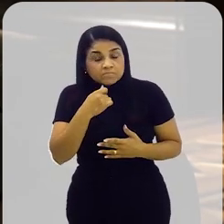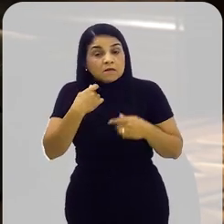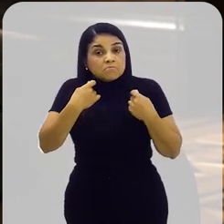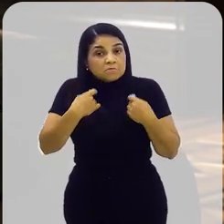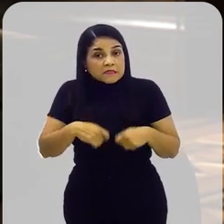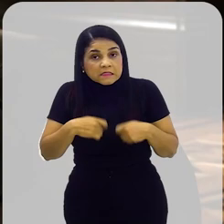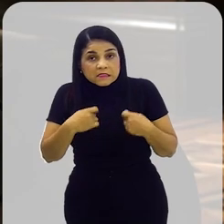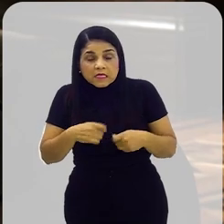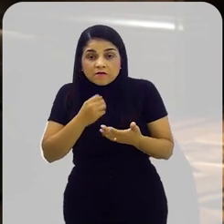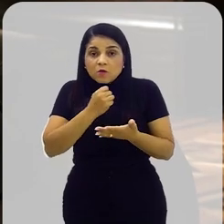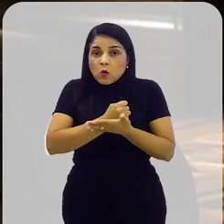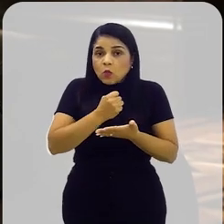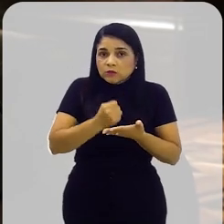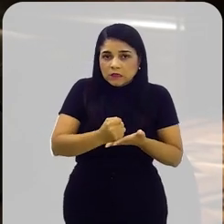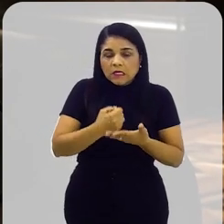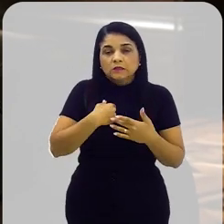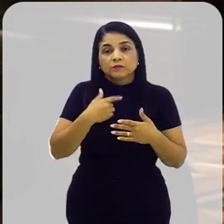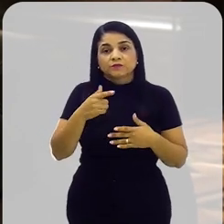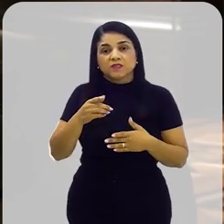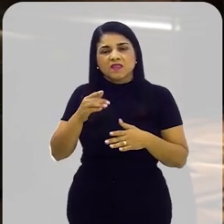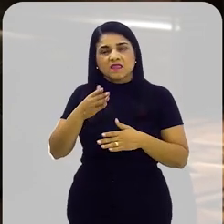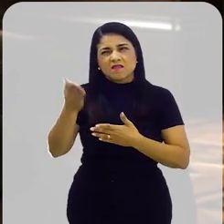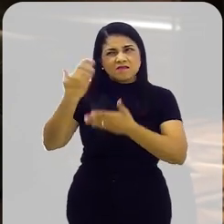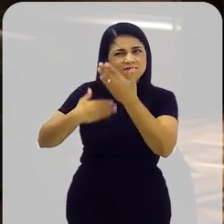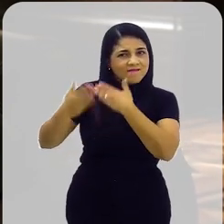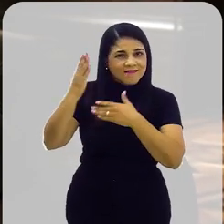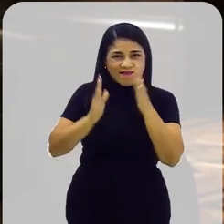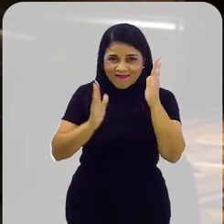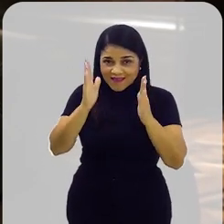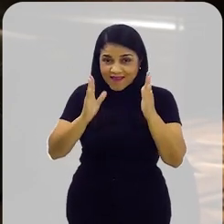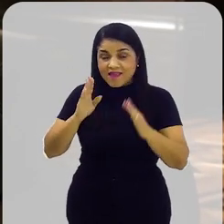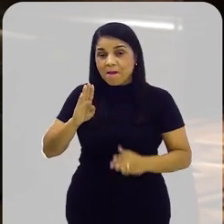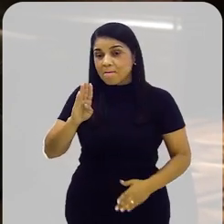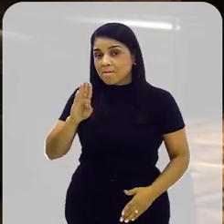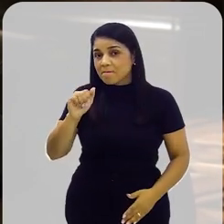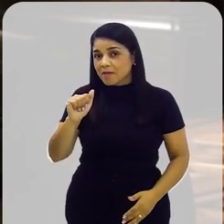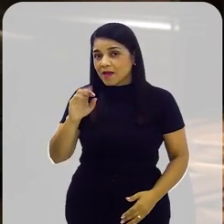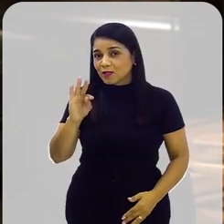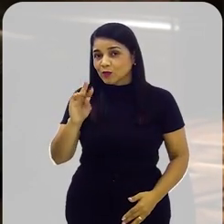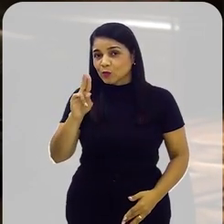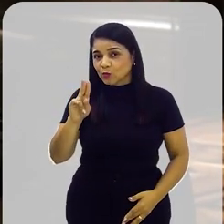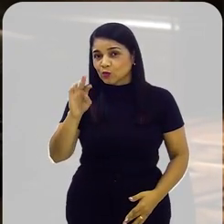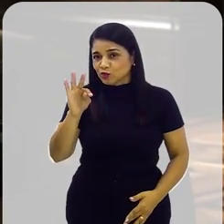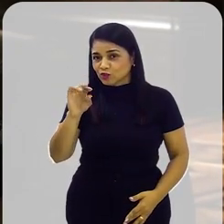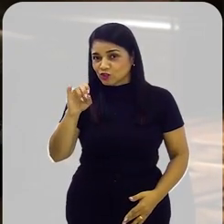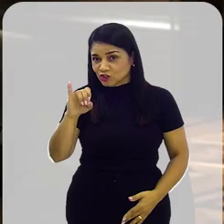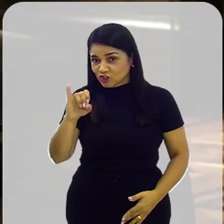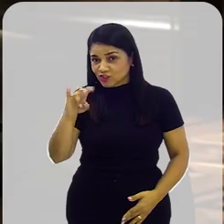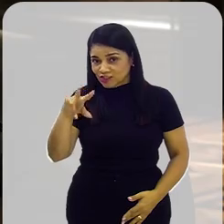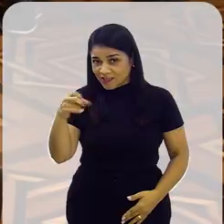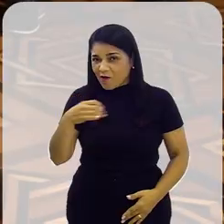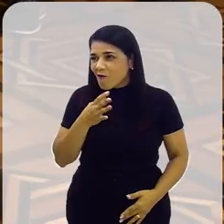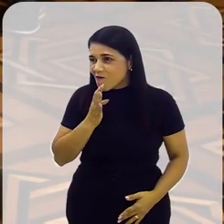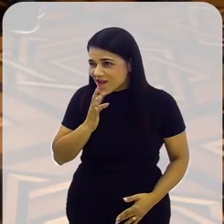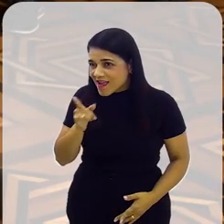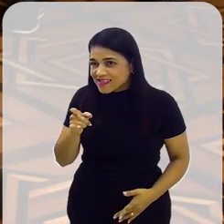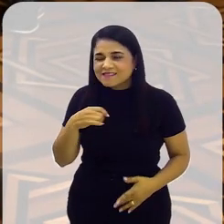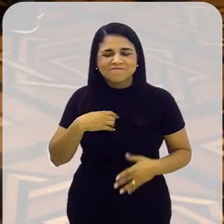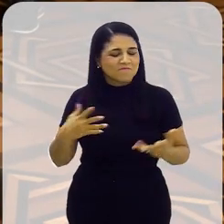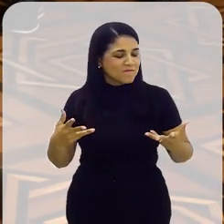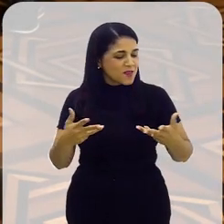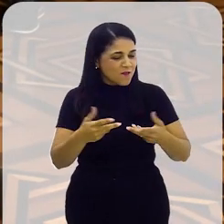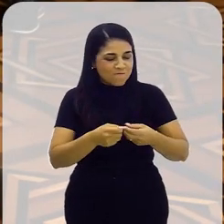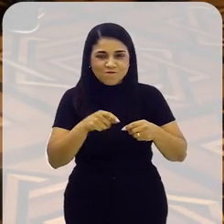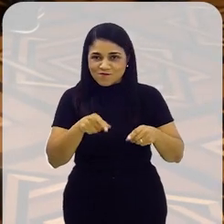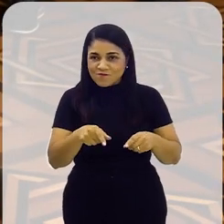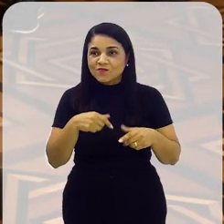disso. E na época o Batutinha, não sei se você conhece, Batutinha, Jean, por favor, produtor brother, extraordinário,